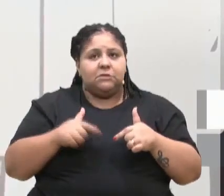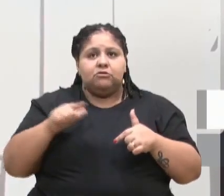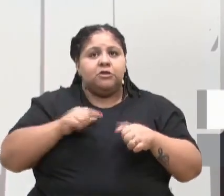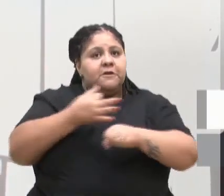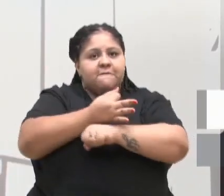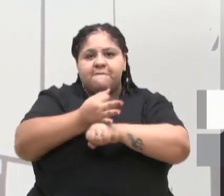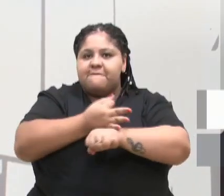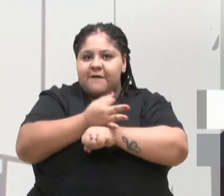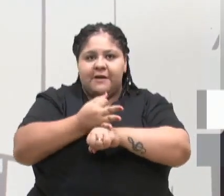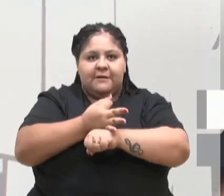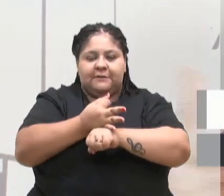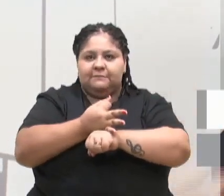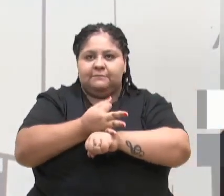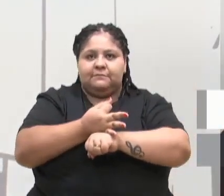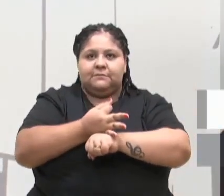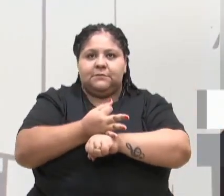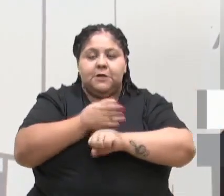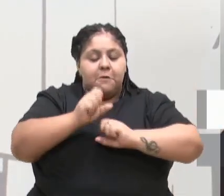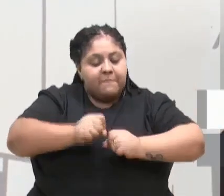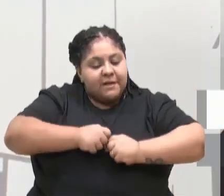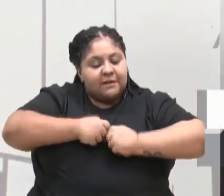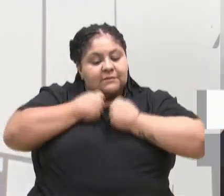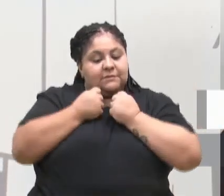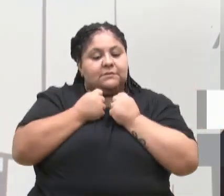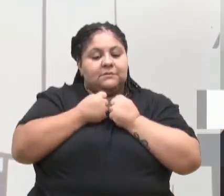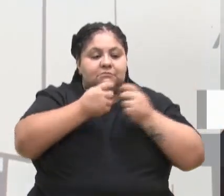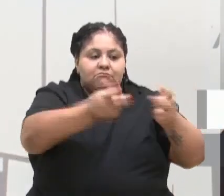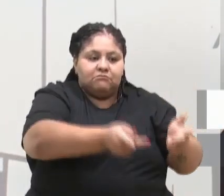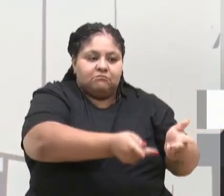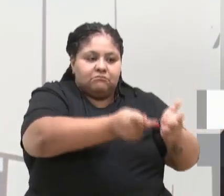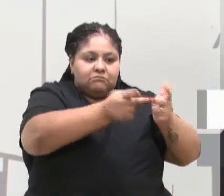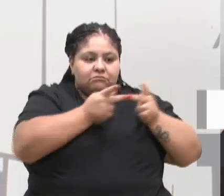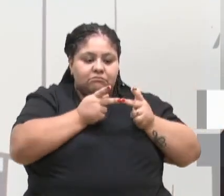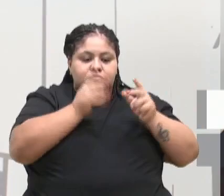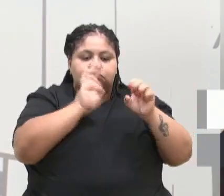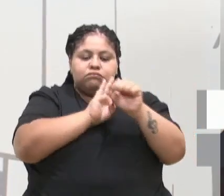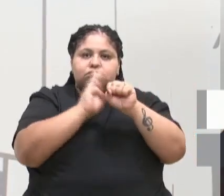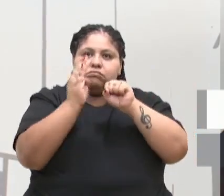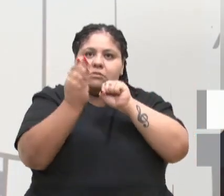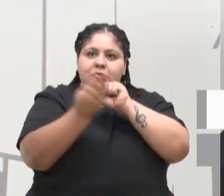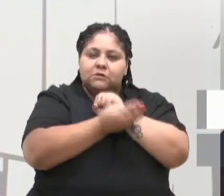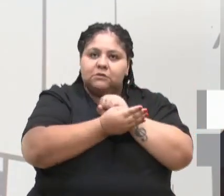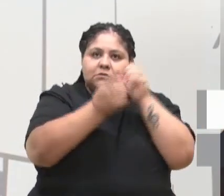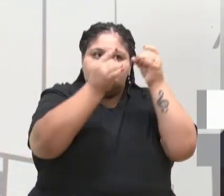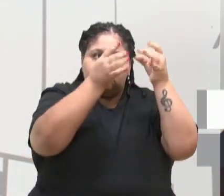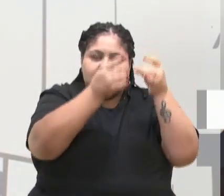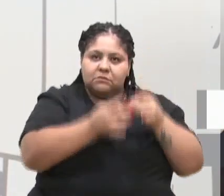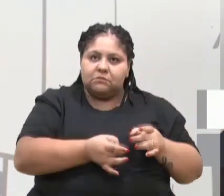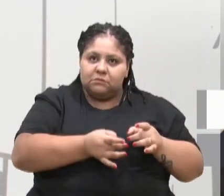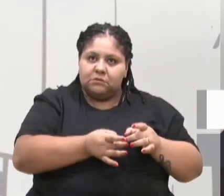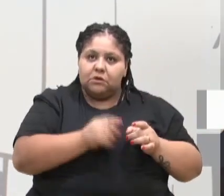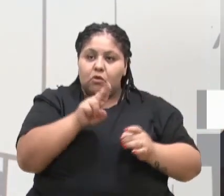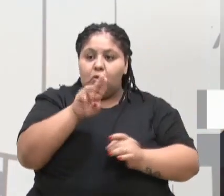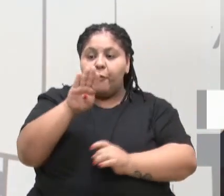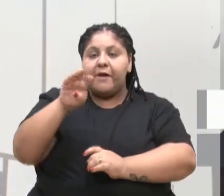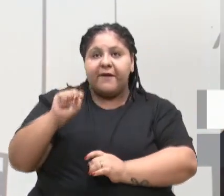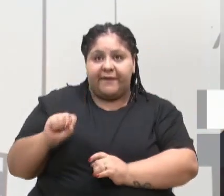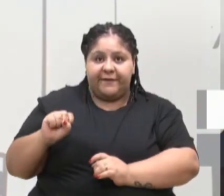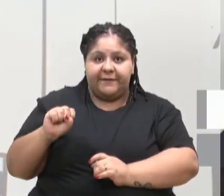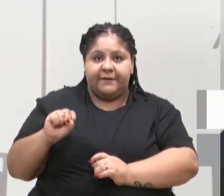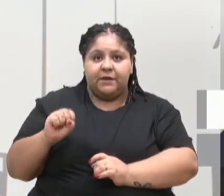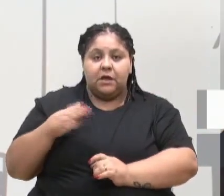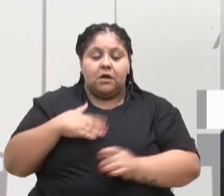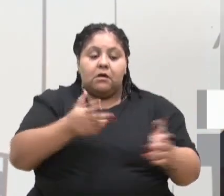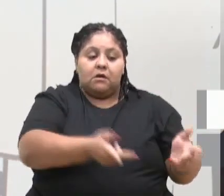e me dediquei a visitas aos bairros, especialmente as visitas às UBS. Eu